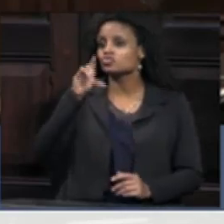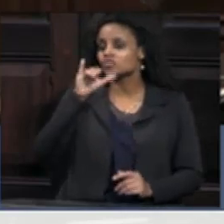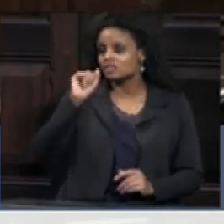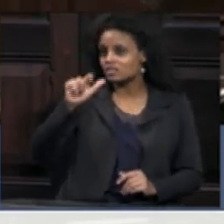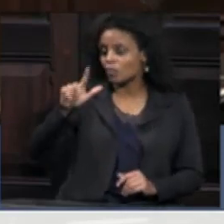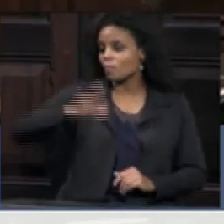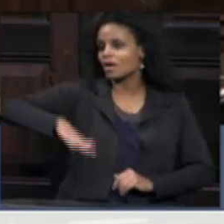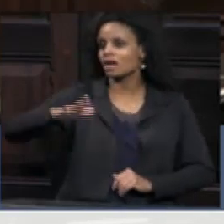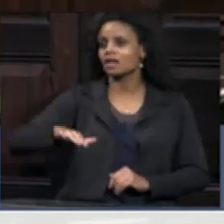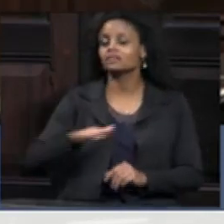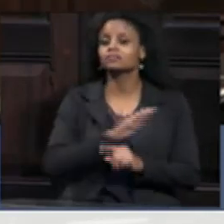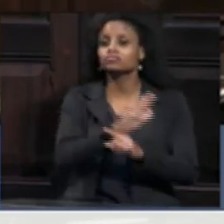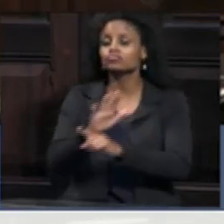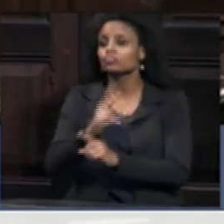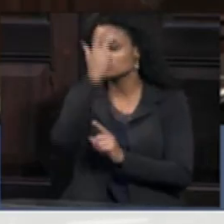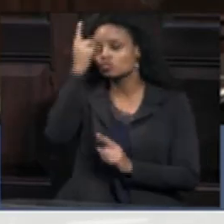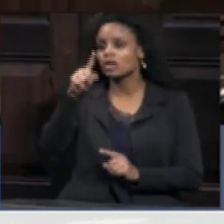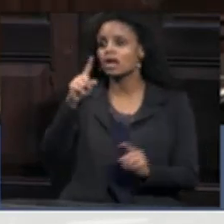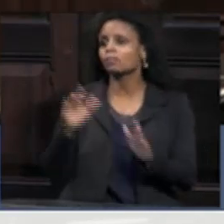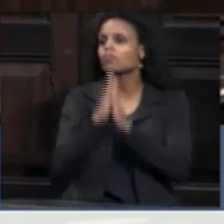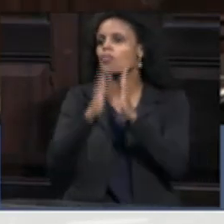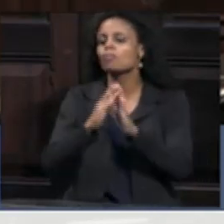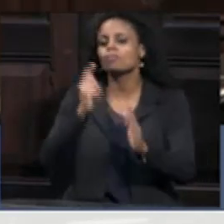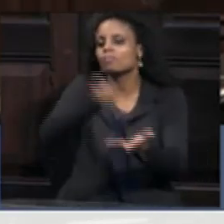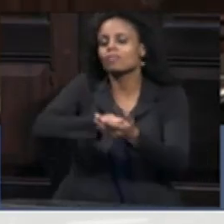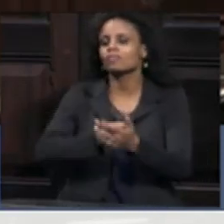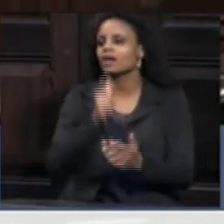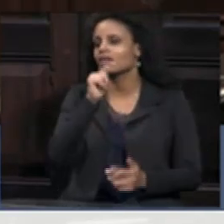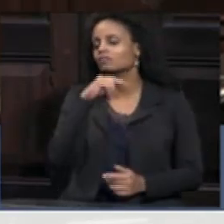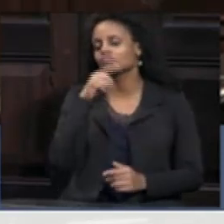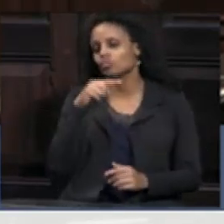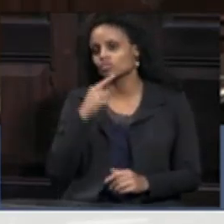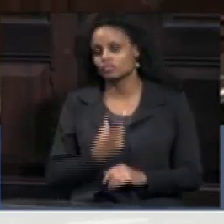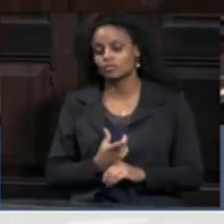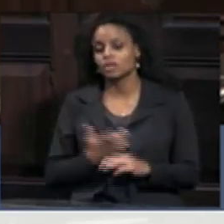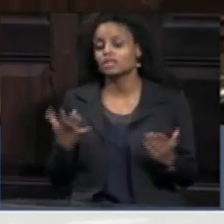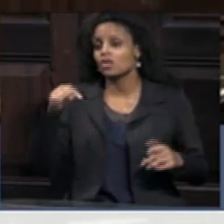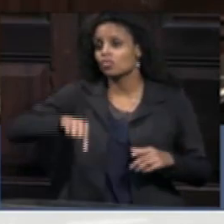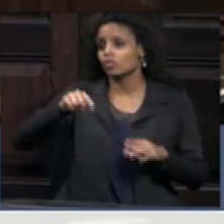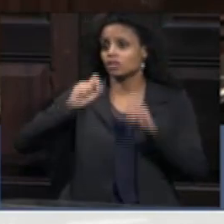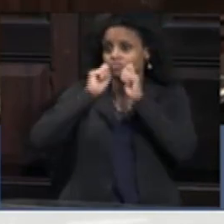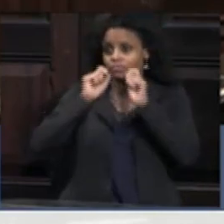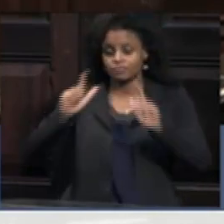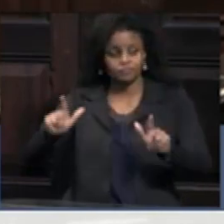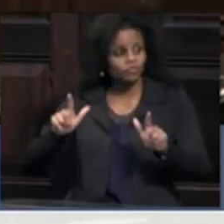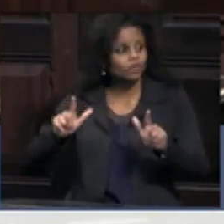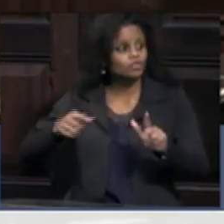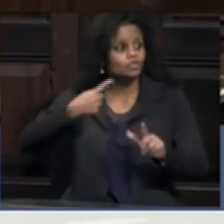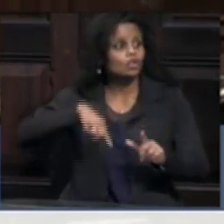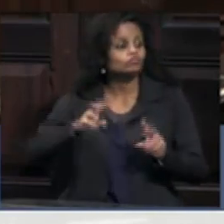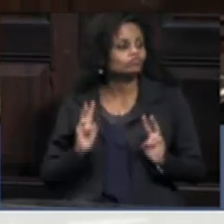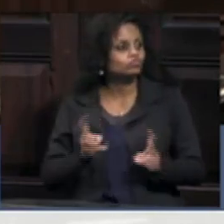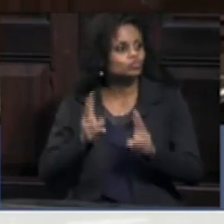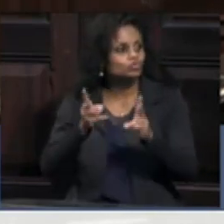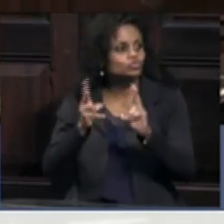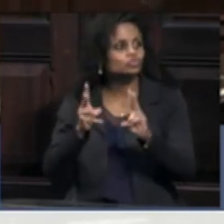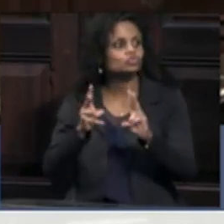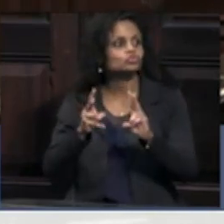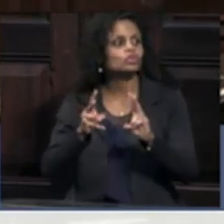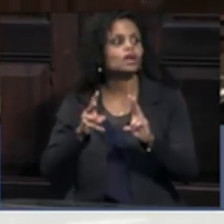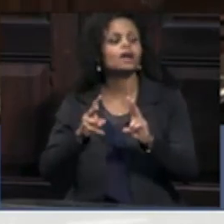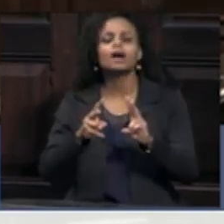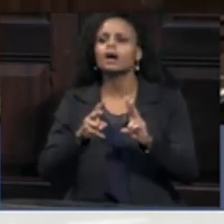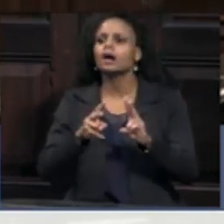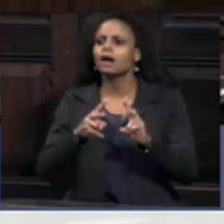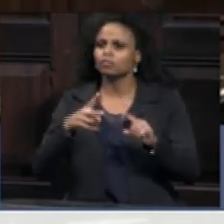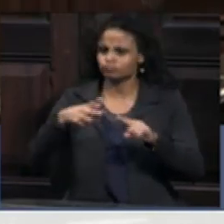não podem pagar. Então, aqui dentro dessa casa, nós vamos continuar fazendo